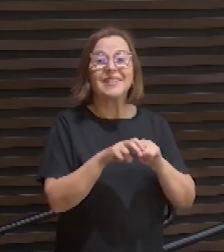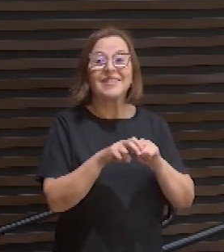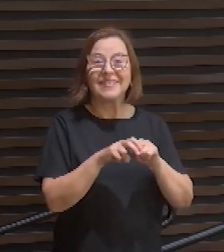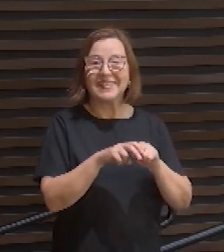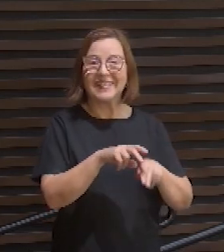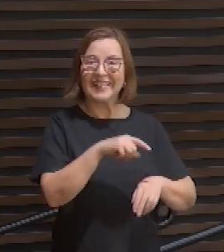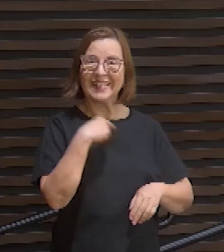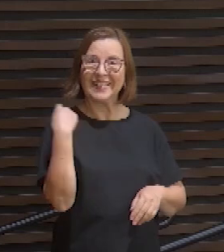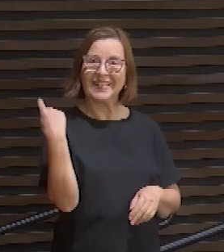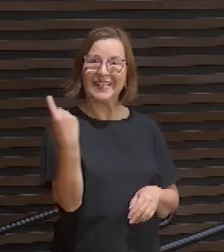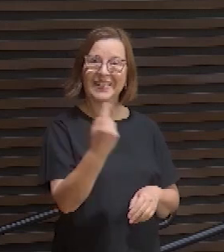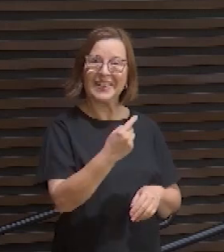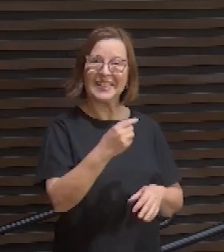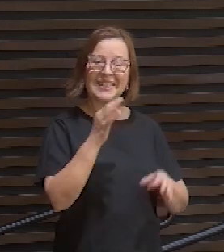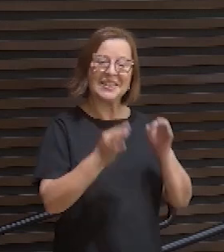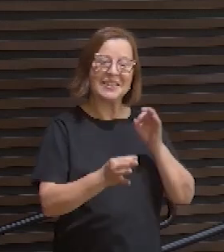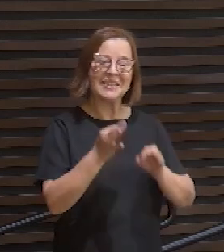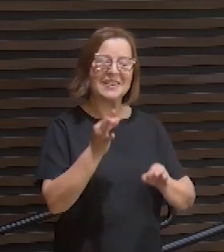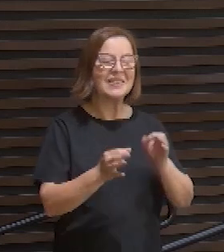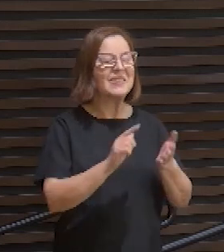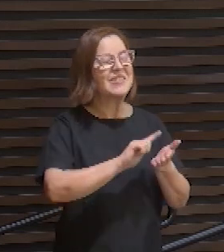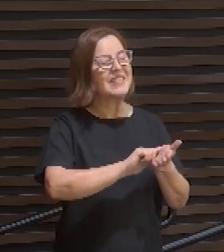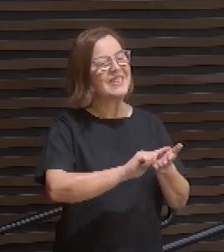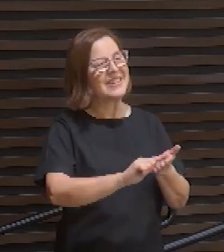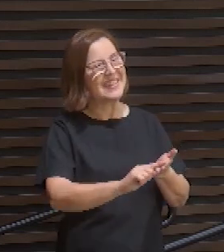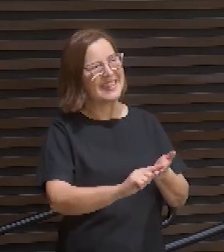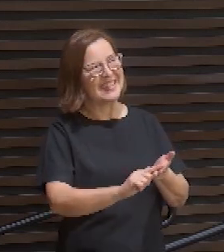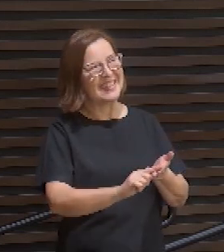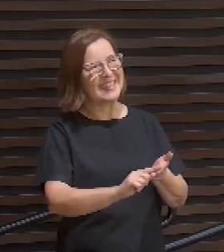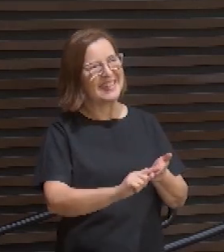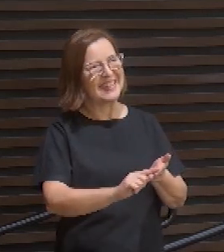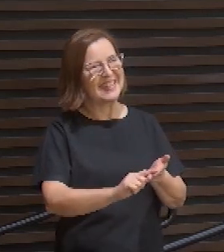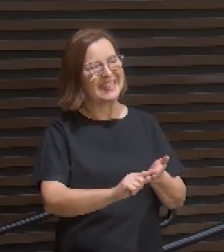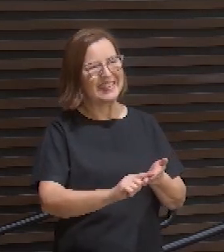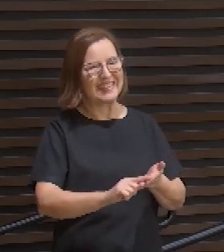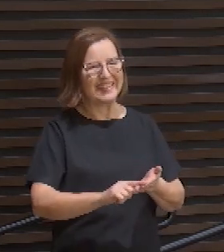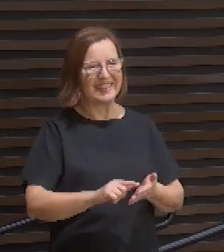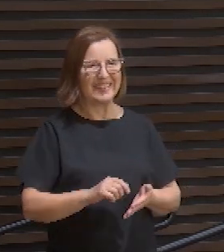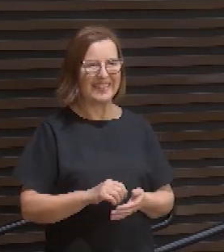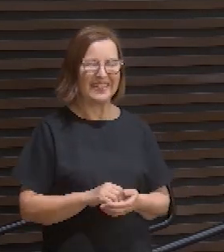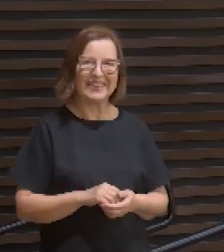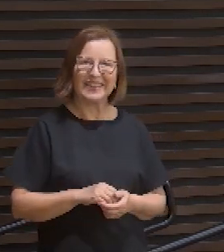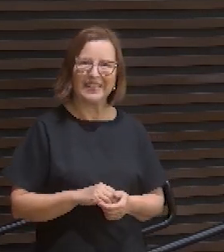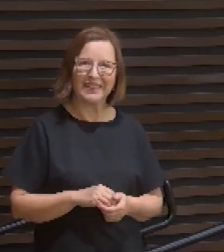nossa justificação. Por causa do quê, irmão? Vocês abriram a Bíblia aí ou não chegaram no texto ainda? Ou estão dormindo?